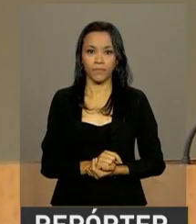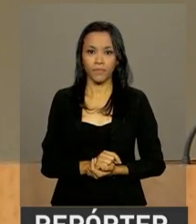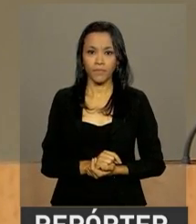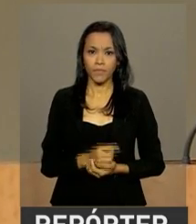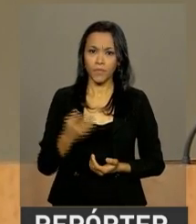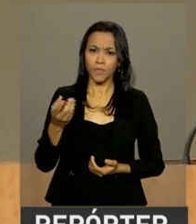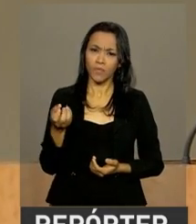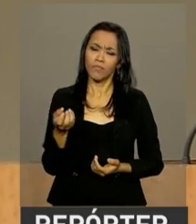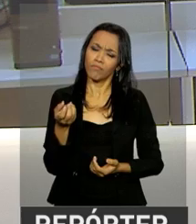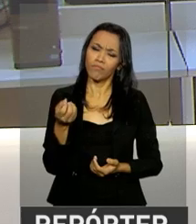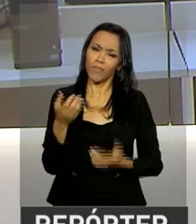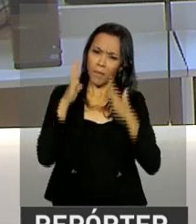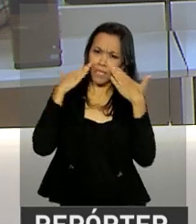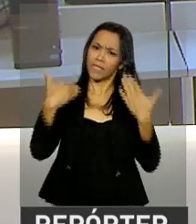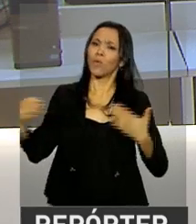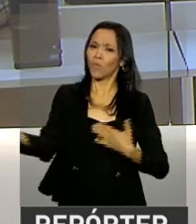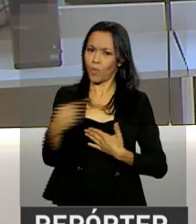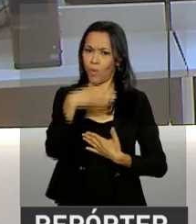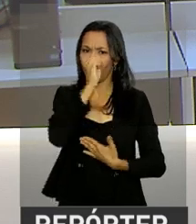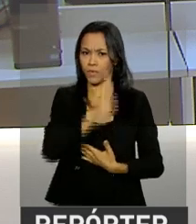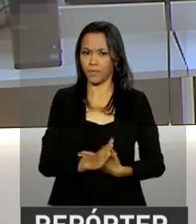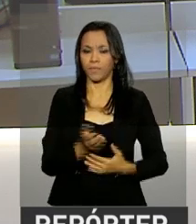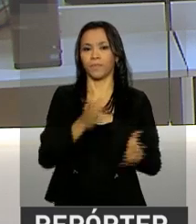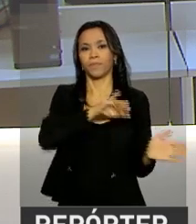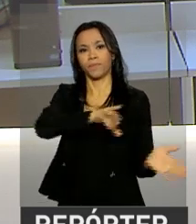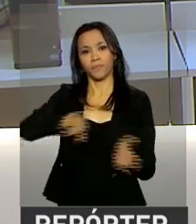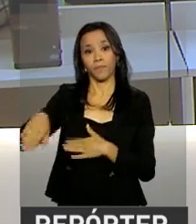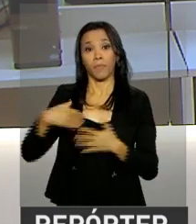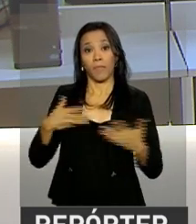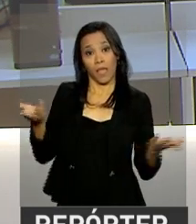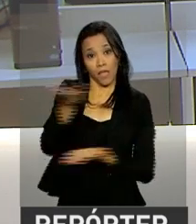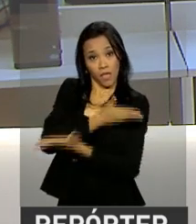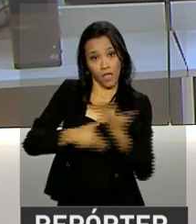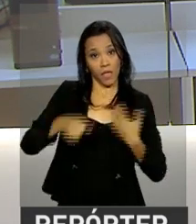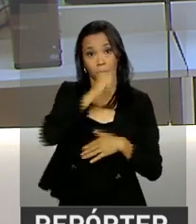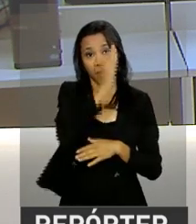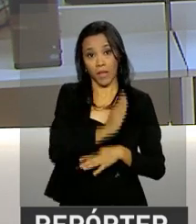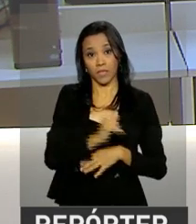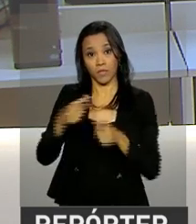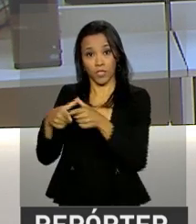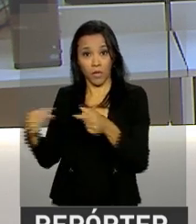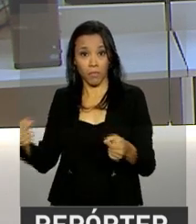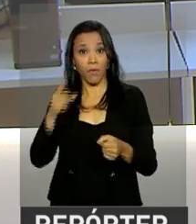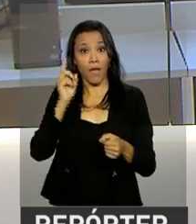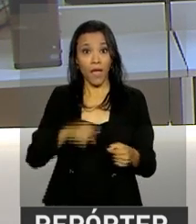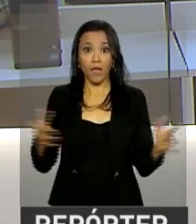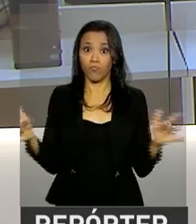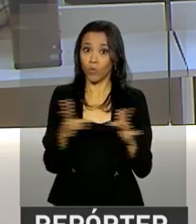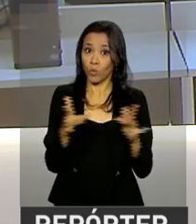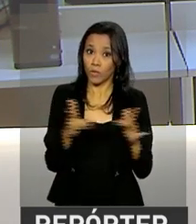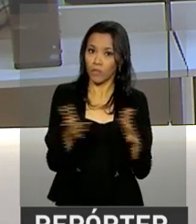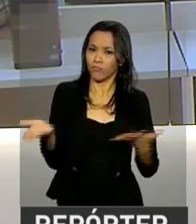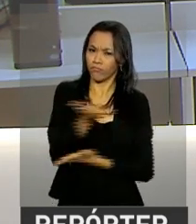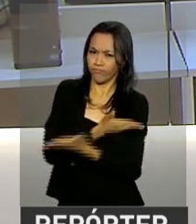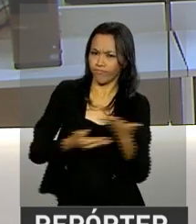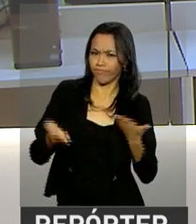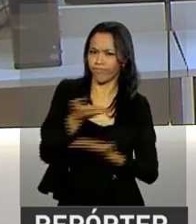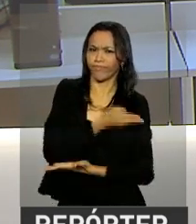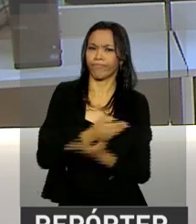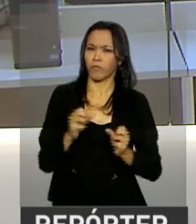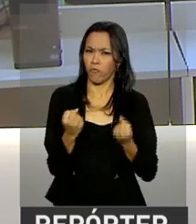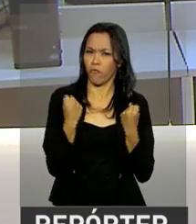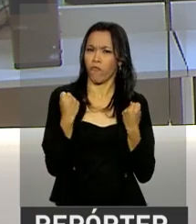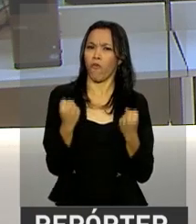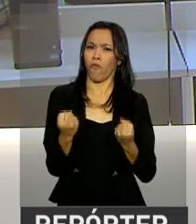de um novo Brasil. E a relação entre Brasil e Japão é marcada por tradicionais laços de cooperação e